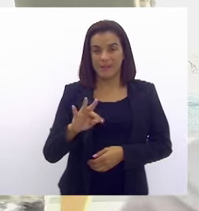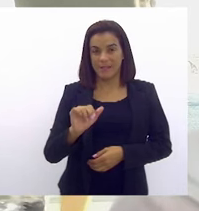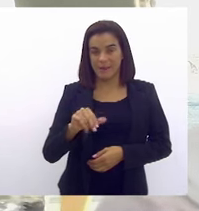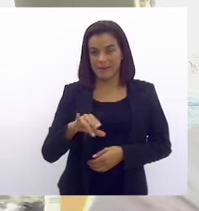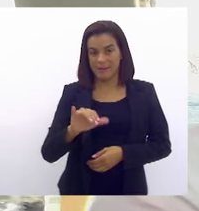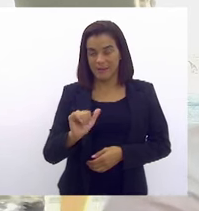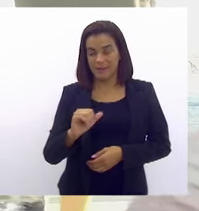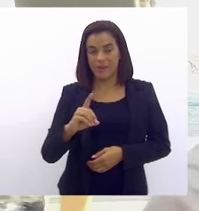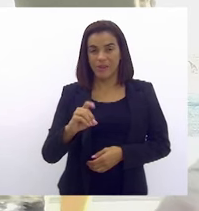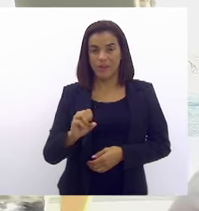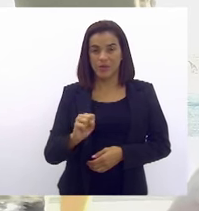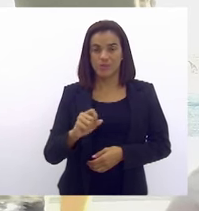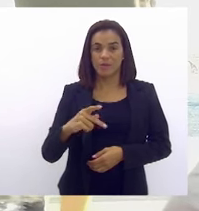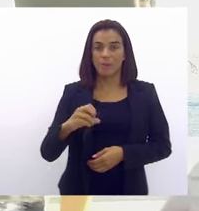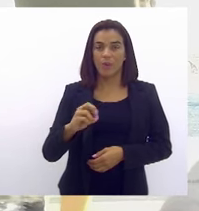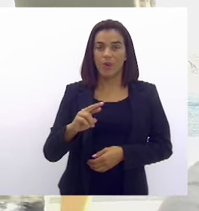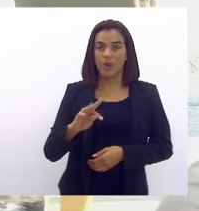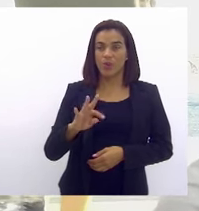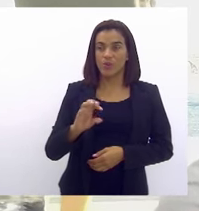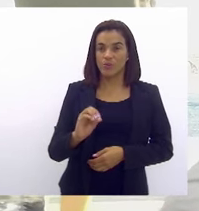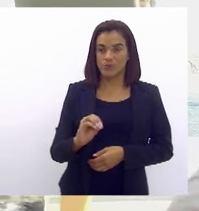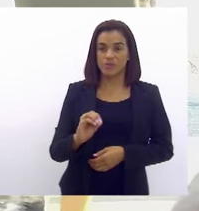Horácio Figueiredo, da Sanemar.